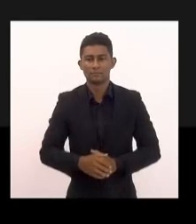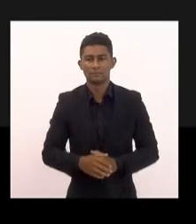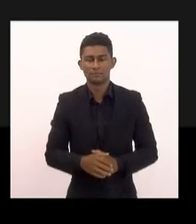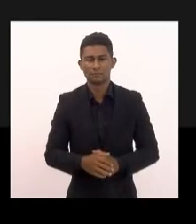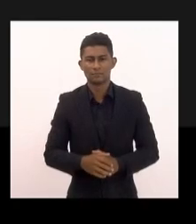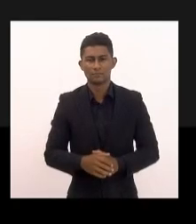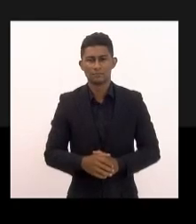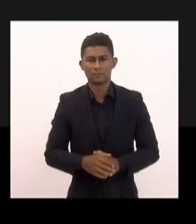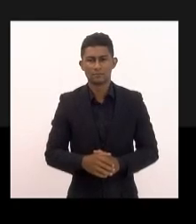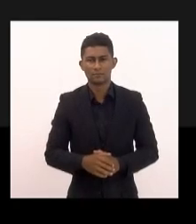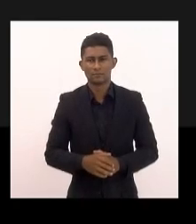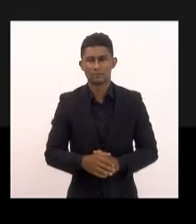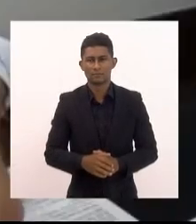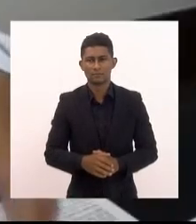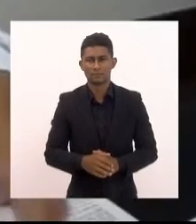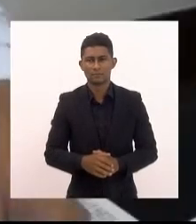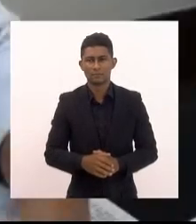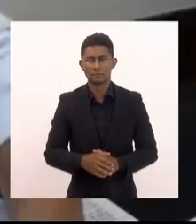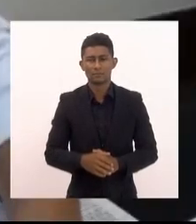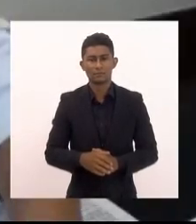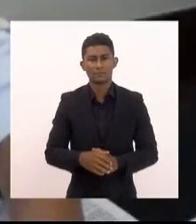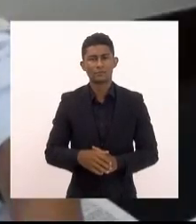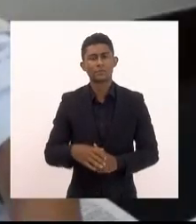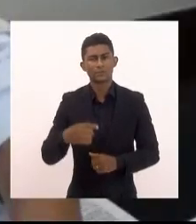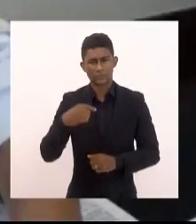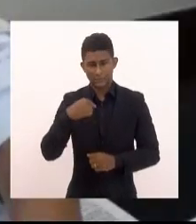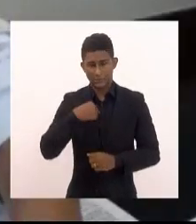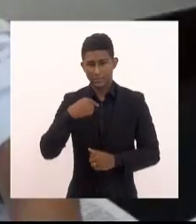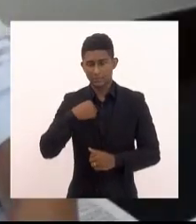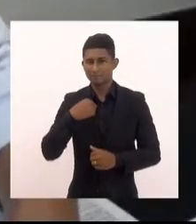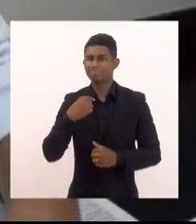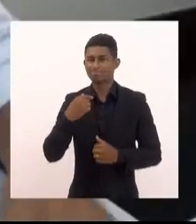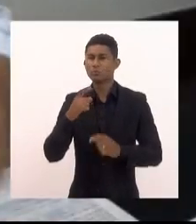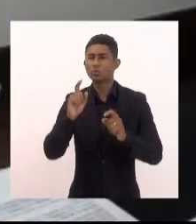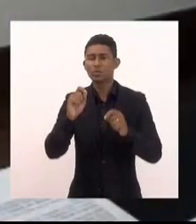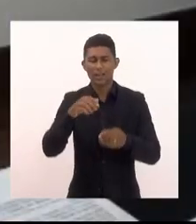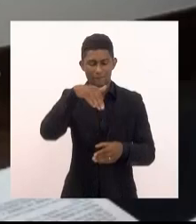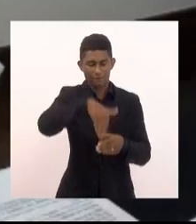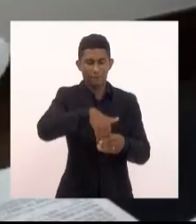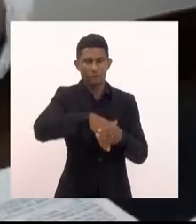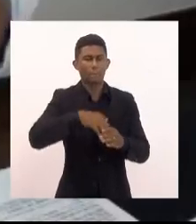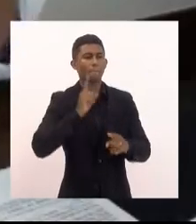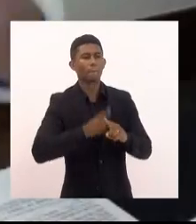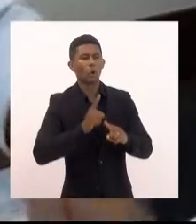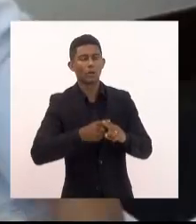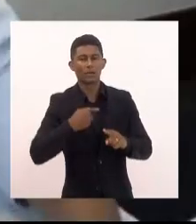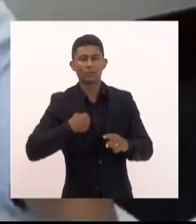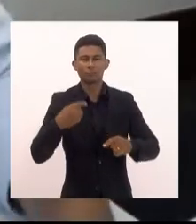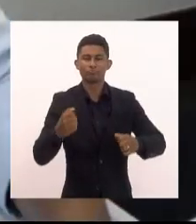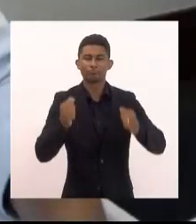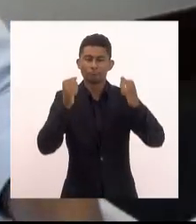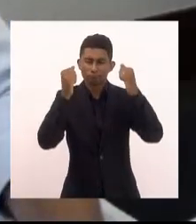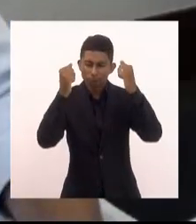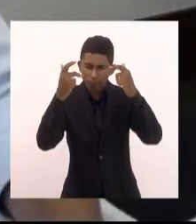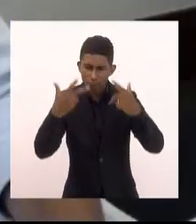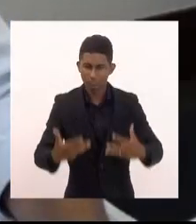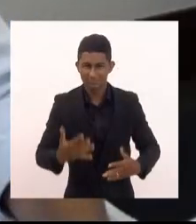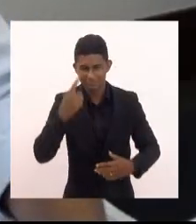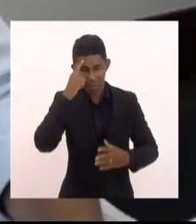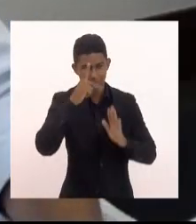Senhor presidente, eu quero brevemente fazer a declaração de voto em torno do projeto de